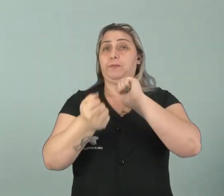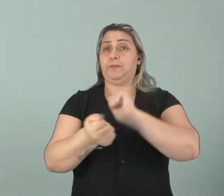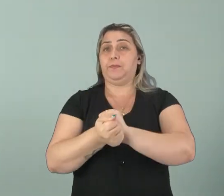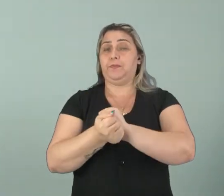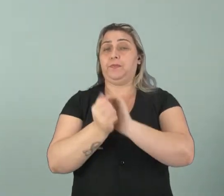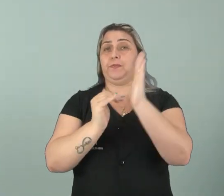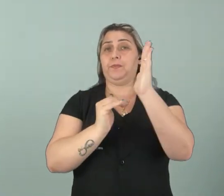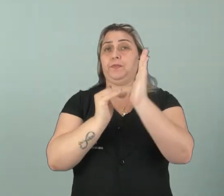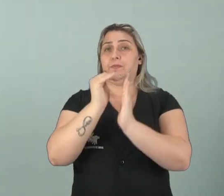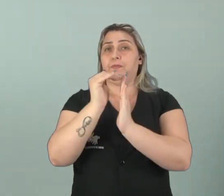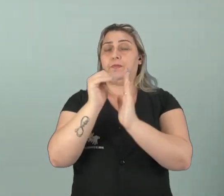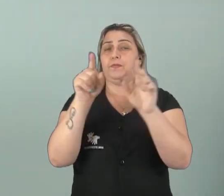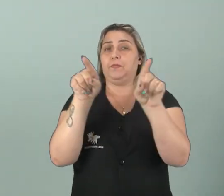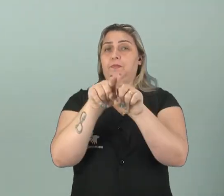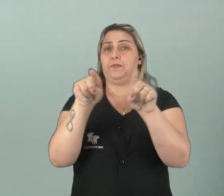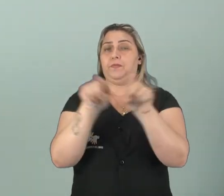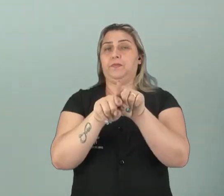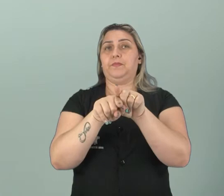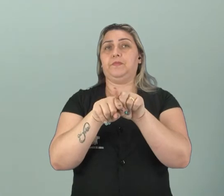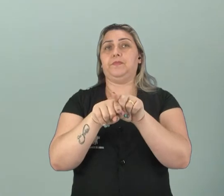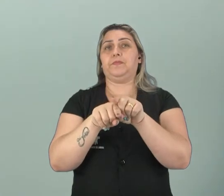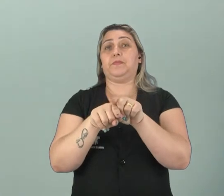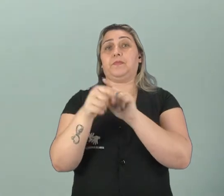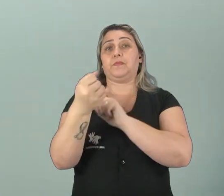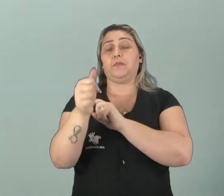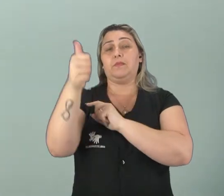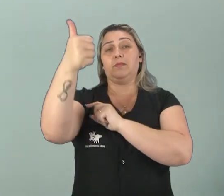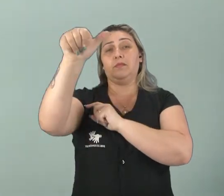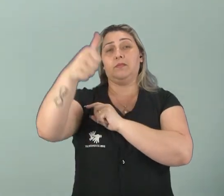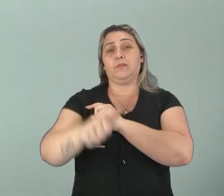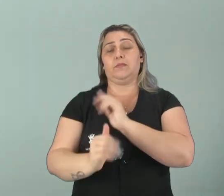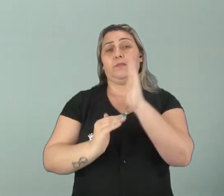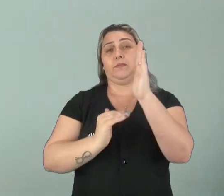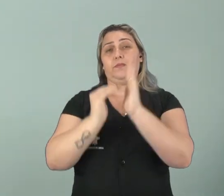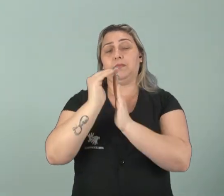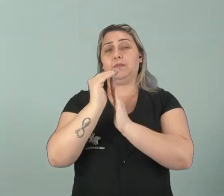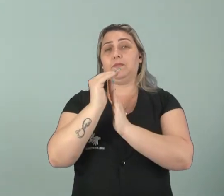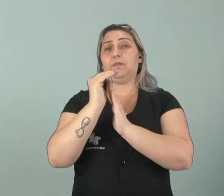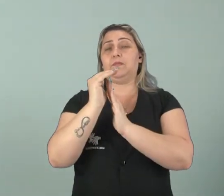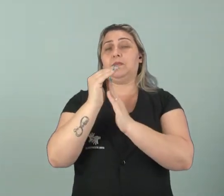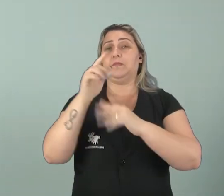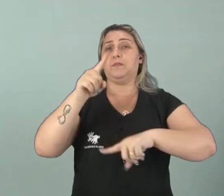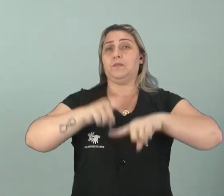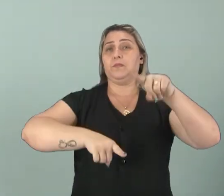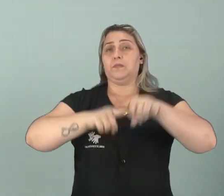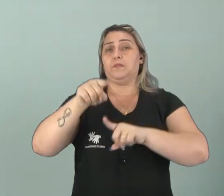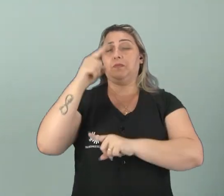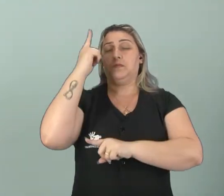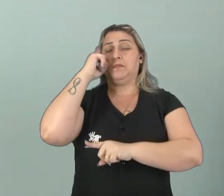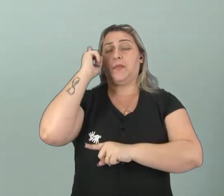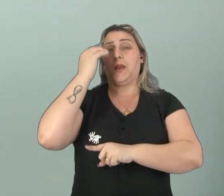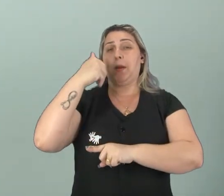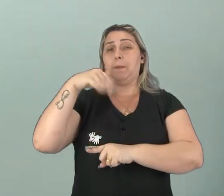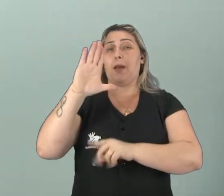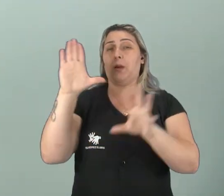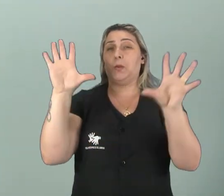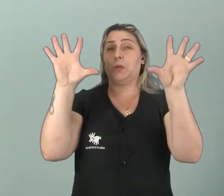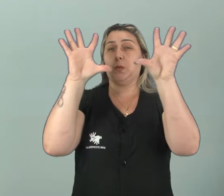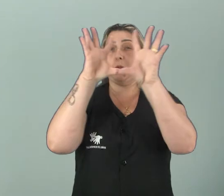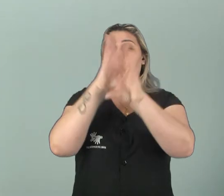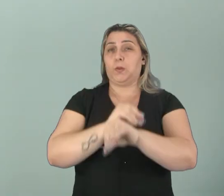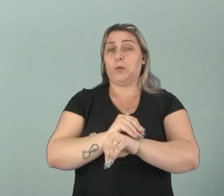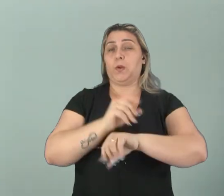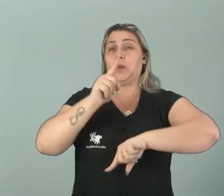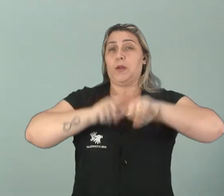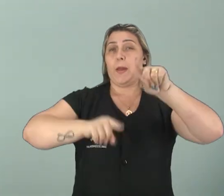à temperatura também. Então, se eu analiso, por exemplo, temperatura de corpos, você imagina que quanto mais escuro o